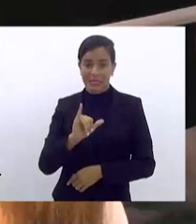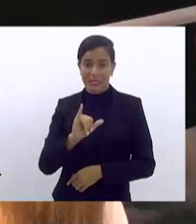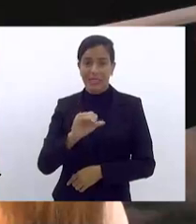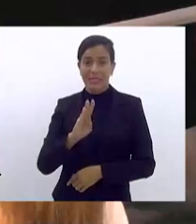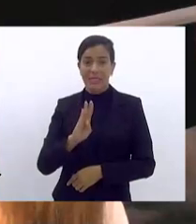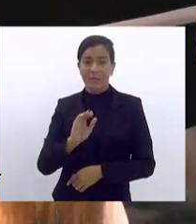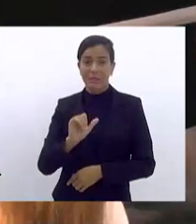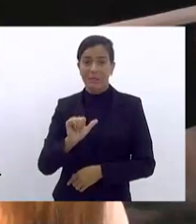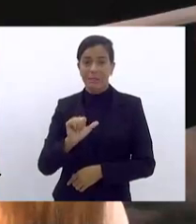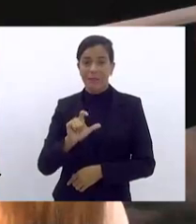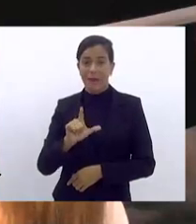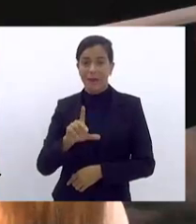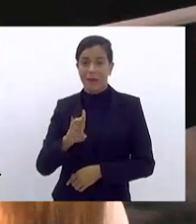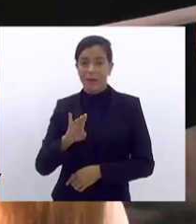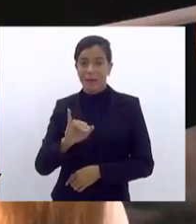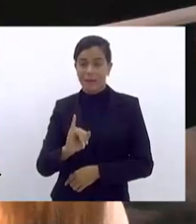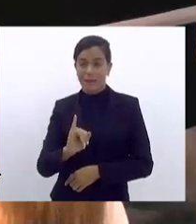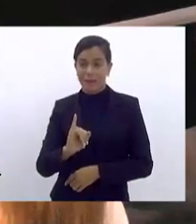considerações